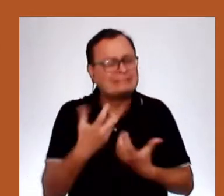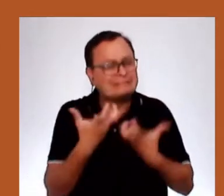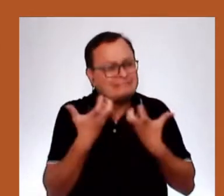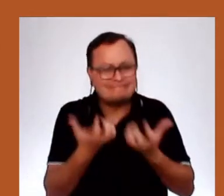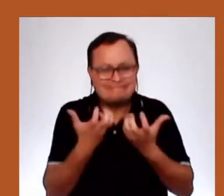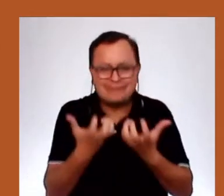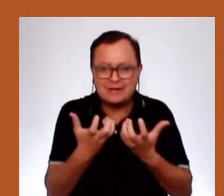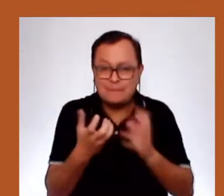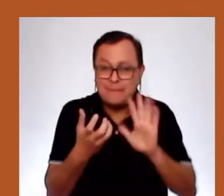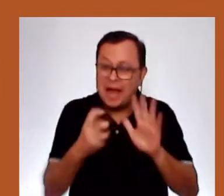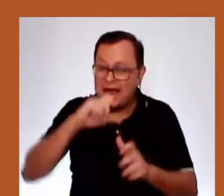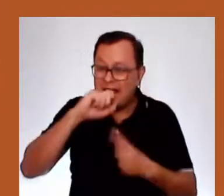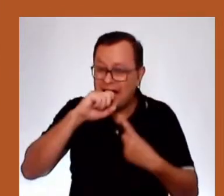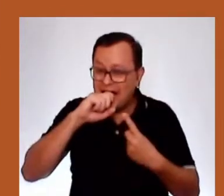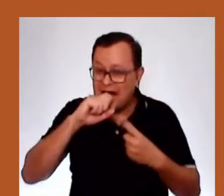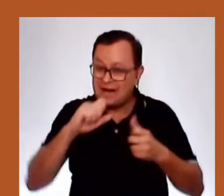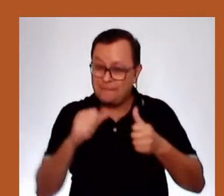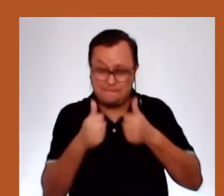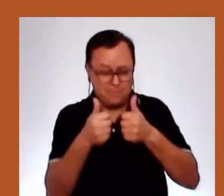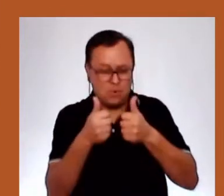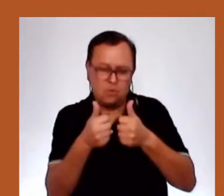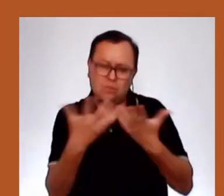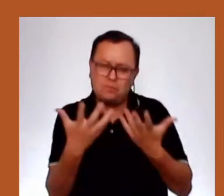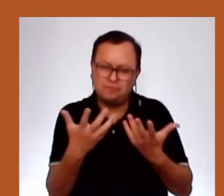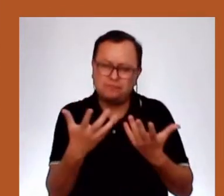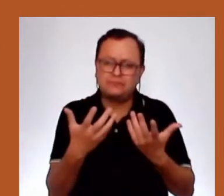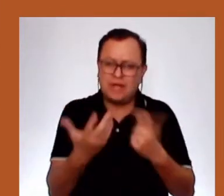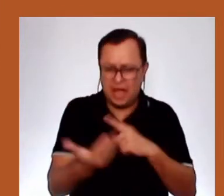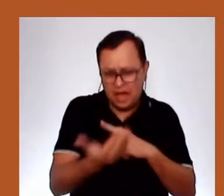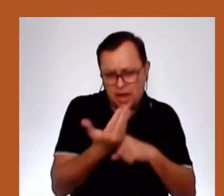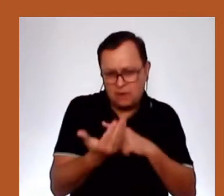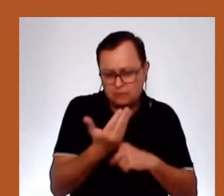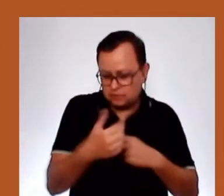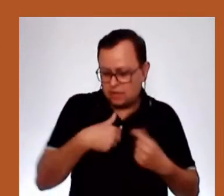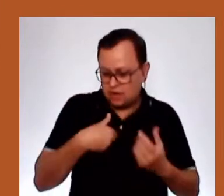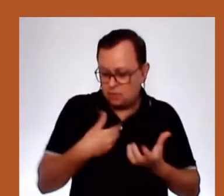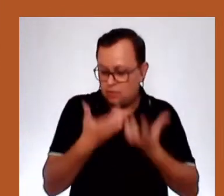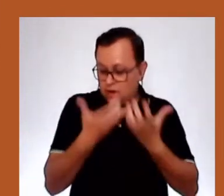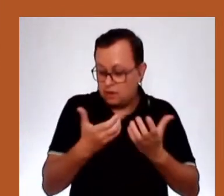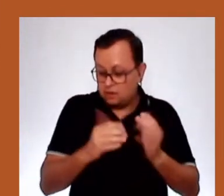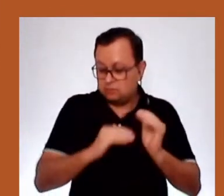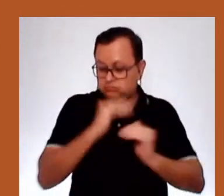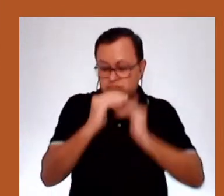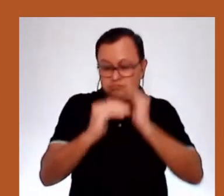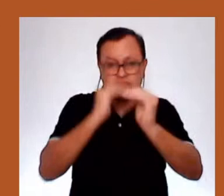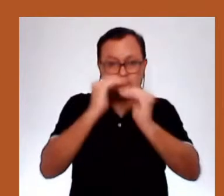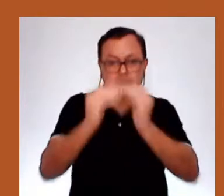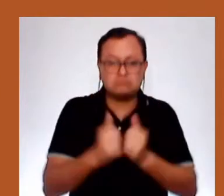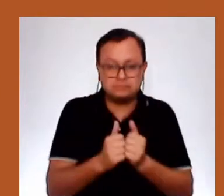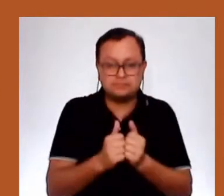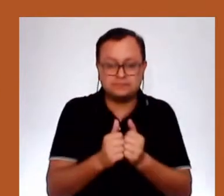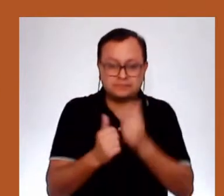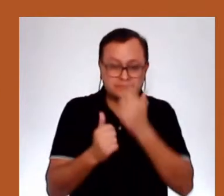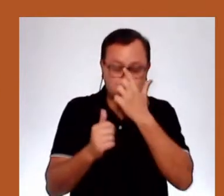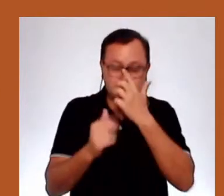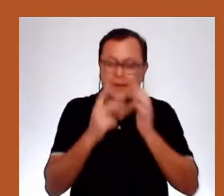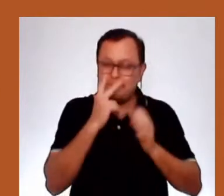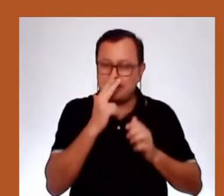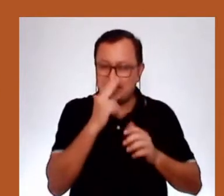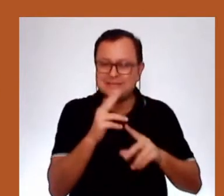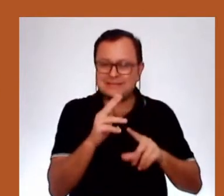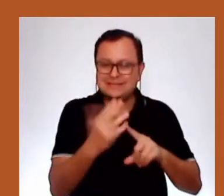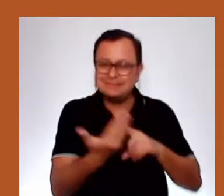ela é para o bom caminho, ela é uma inveja assim, produtiva, há uma conspiração que te leva